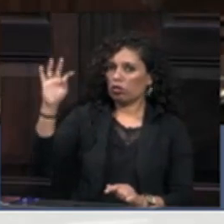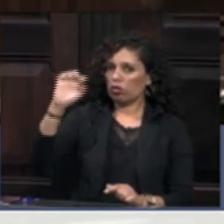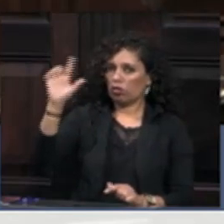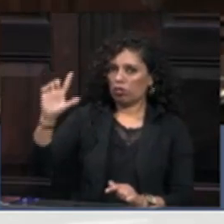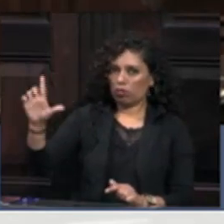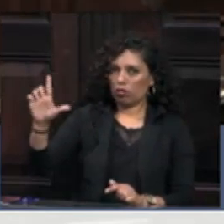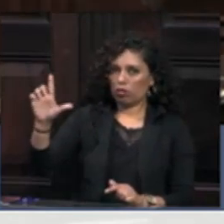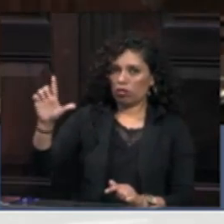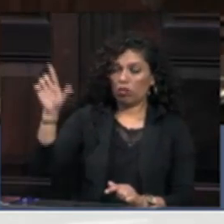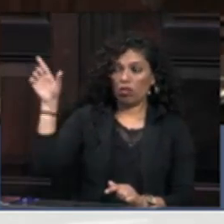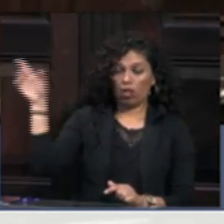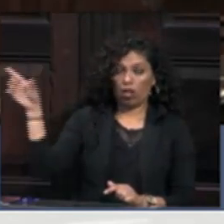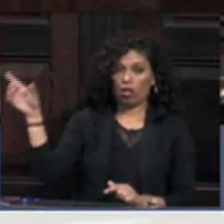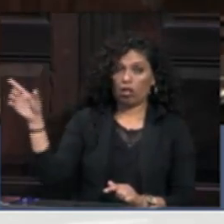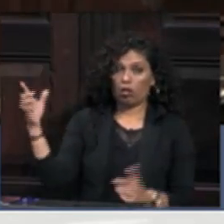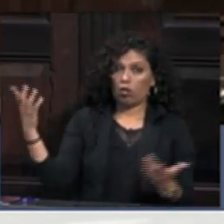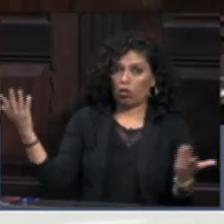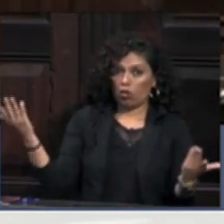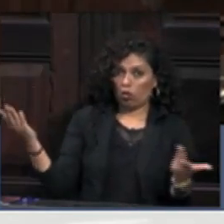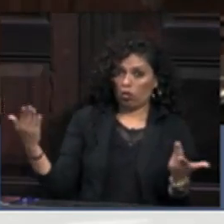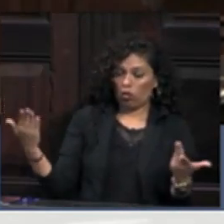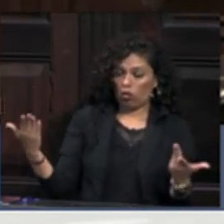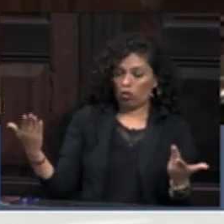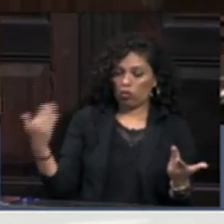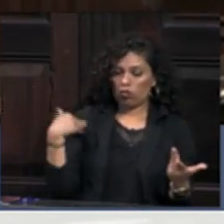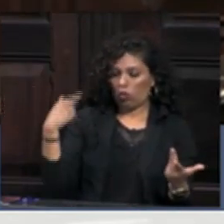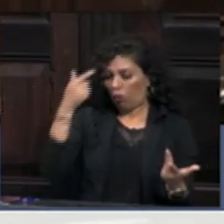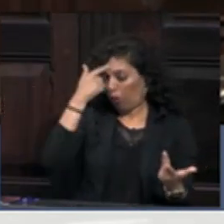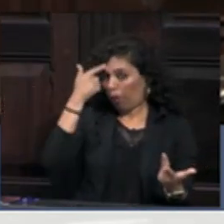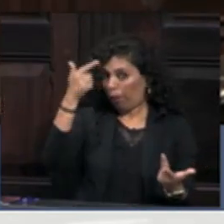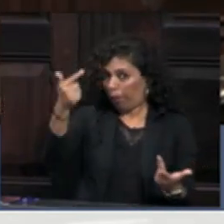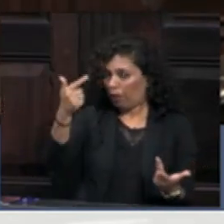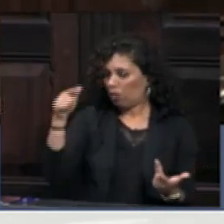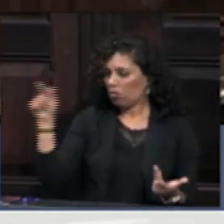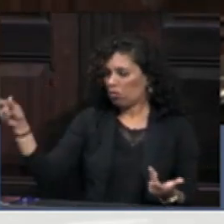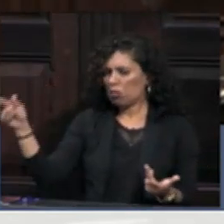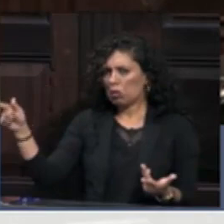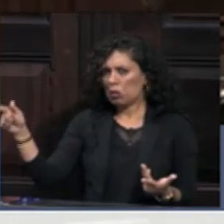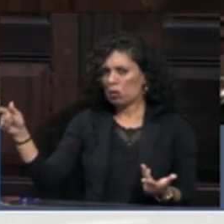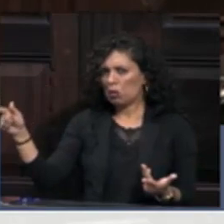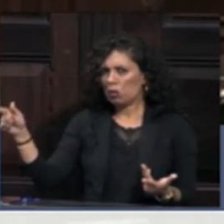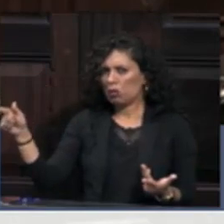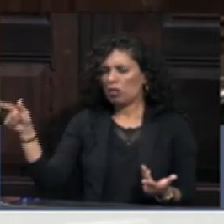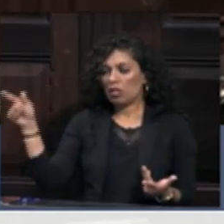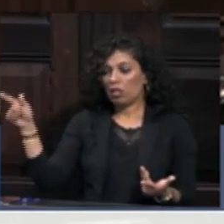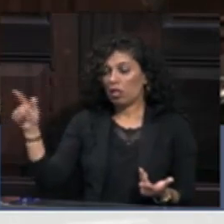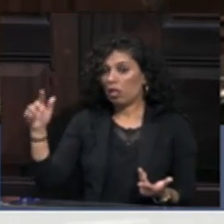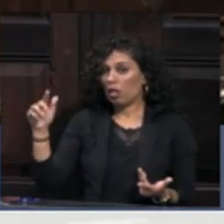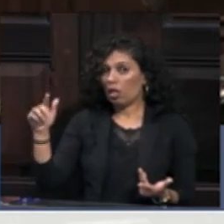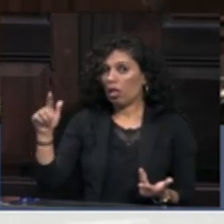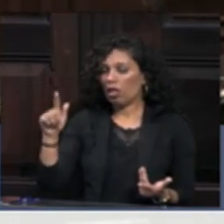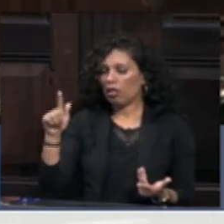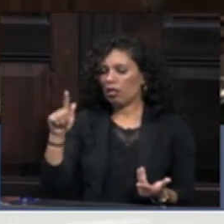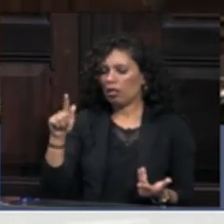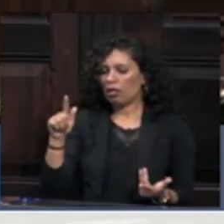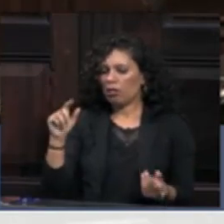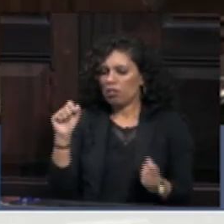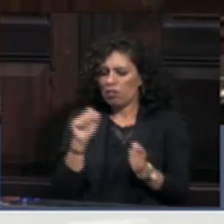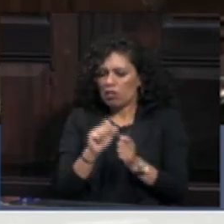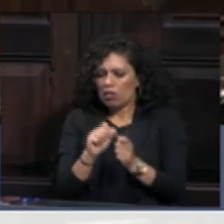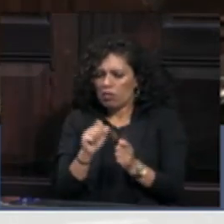está fazendo uma queda de braços aqui dentro da Assembleia